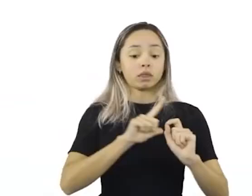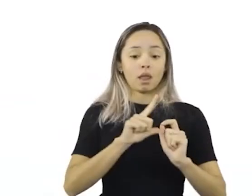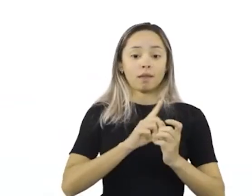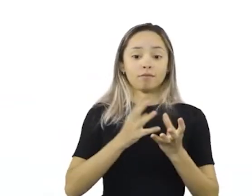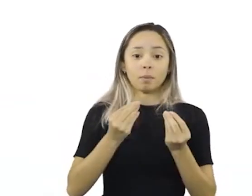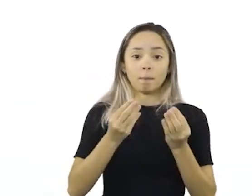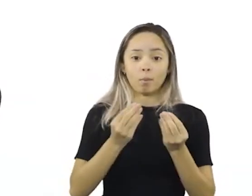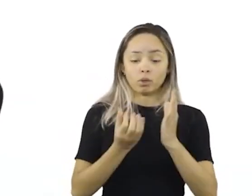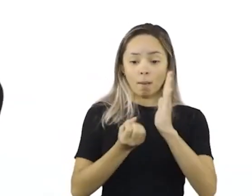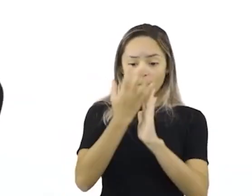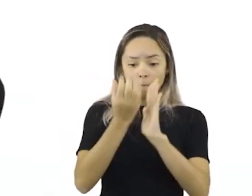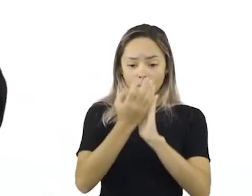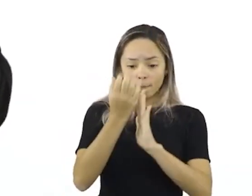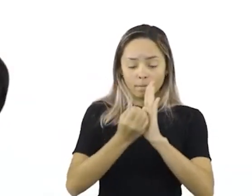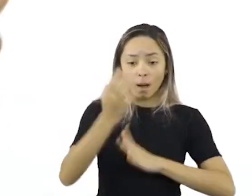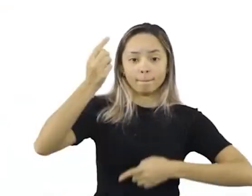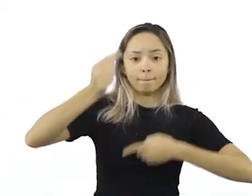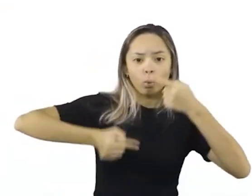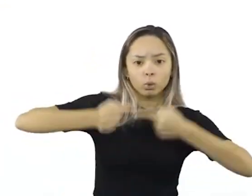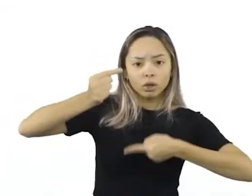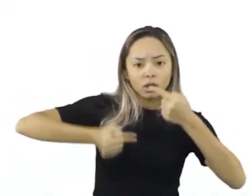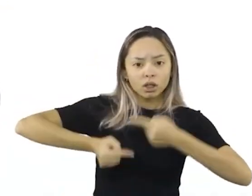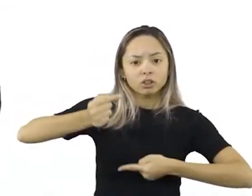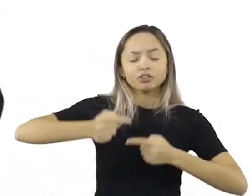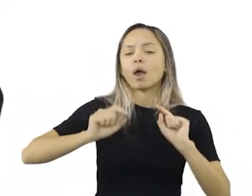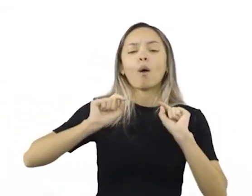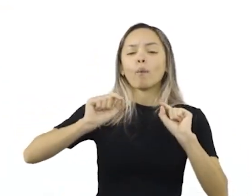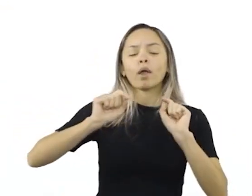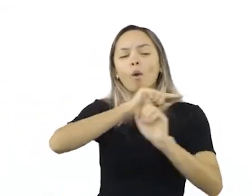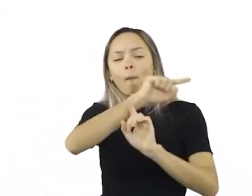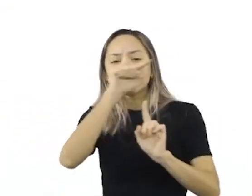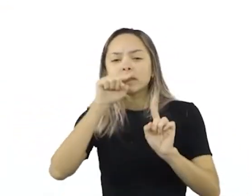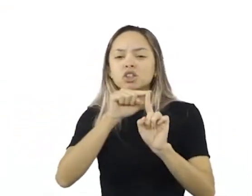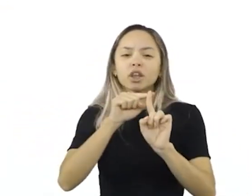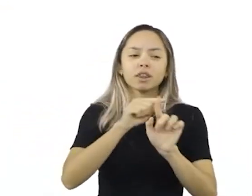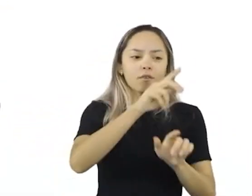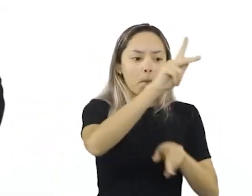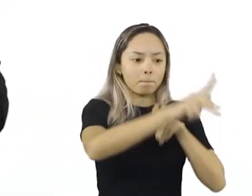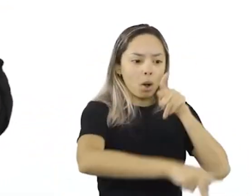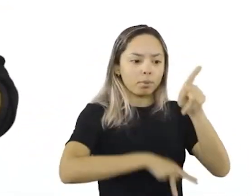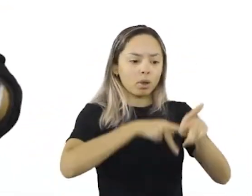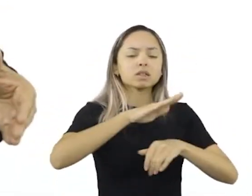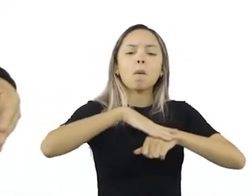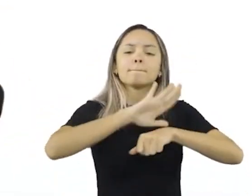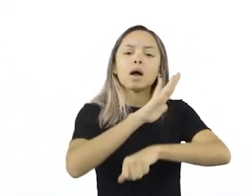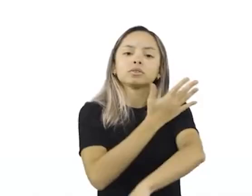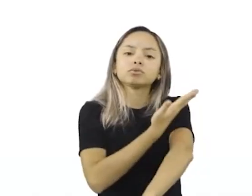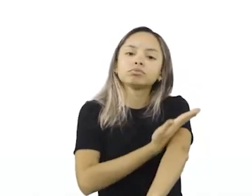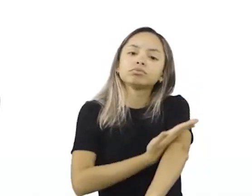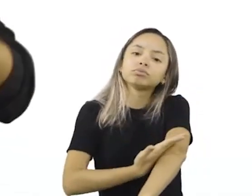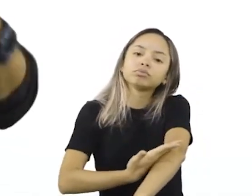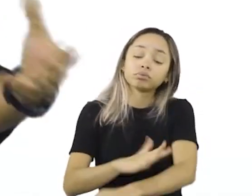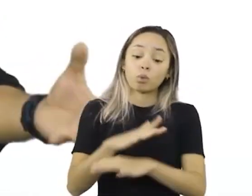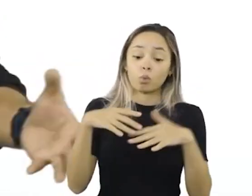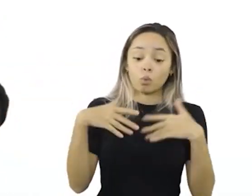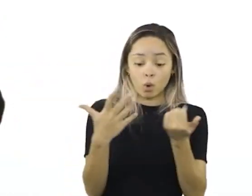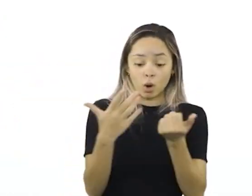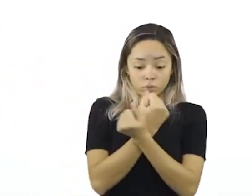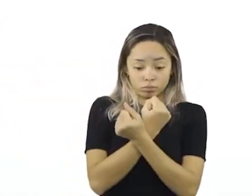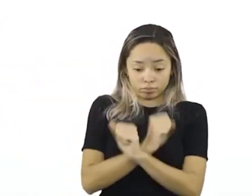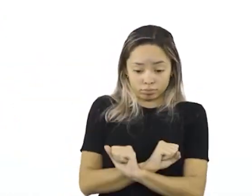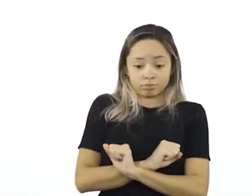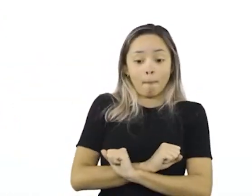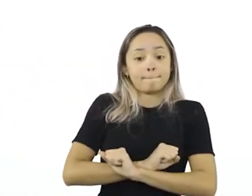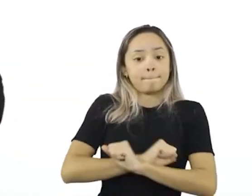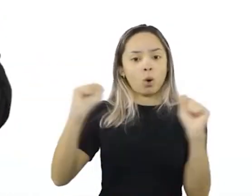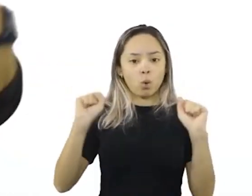muitas políticas de ideias de branqueamento da população. Então, com o fim da escravidão, com a própria libertação